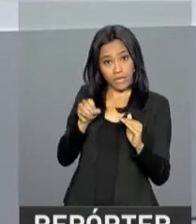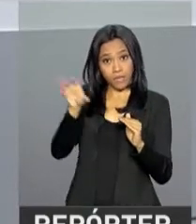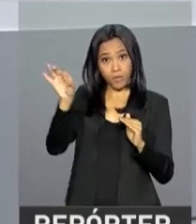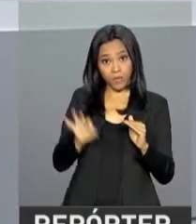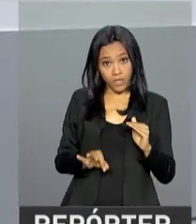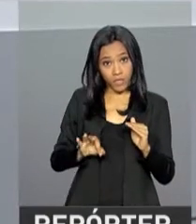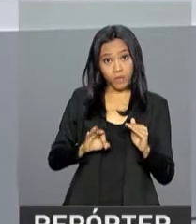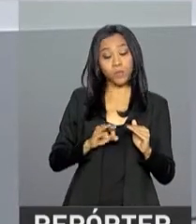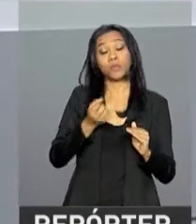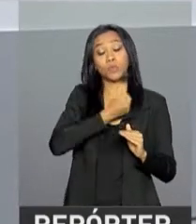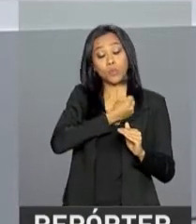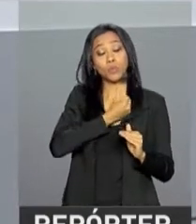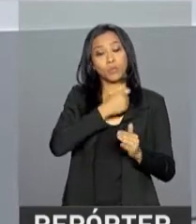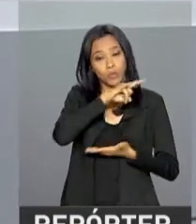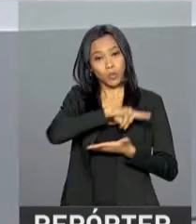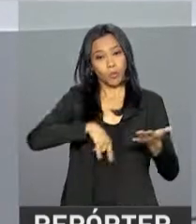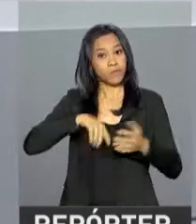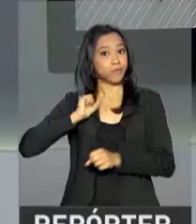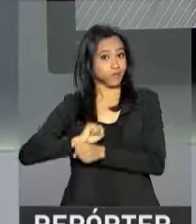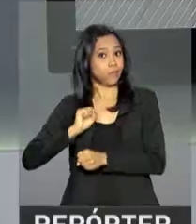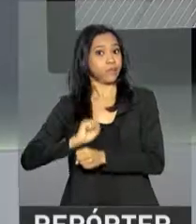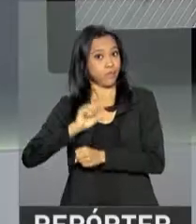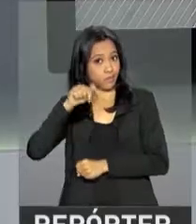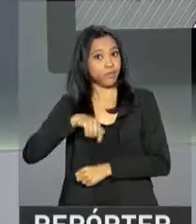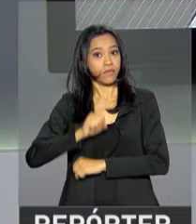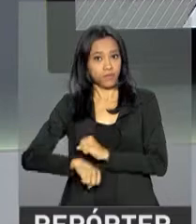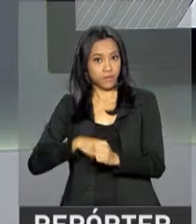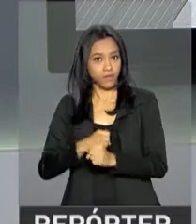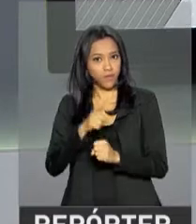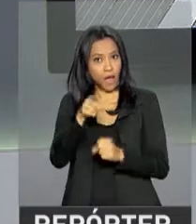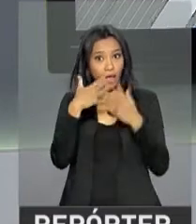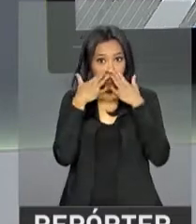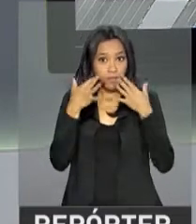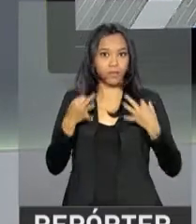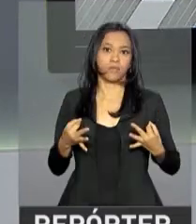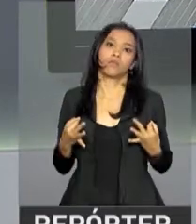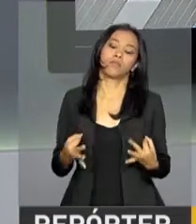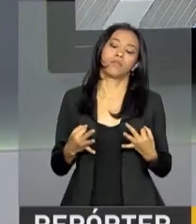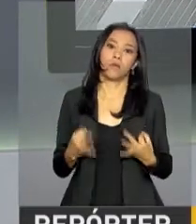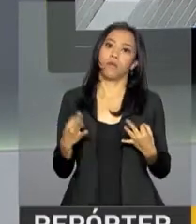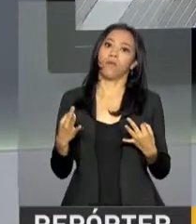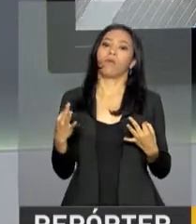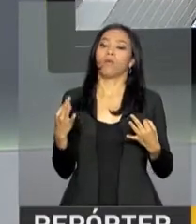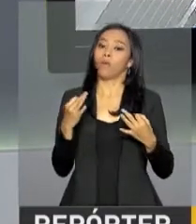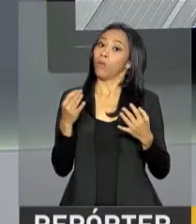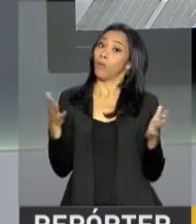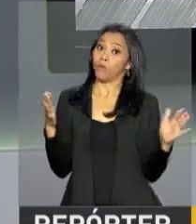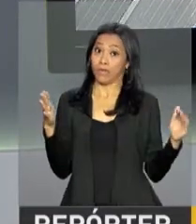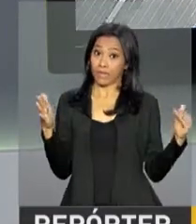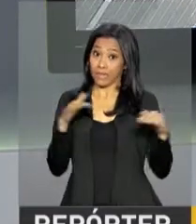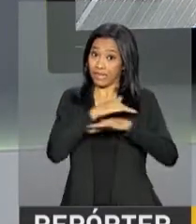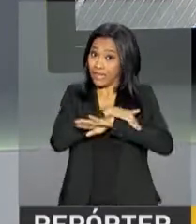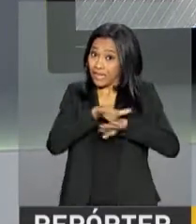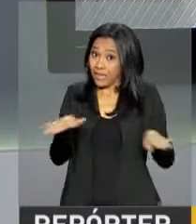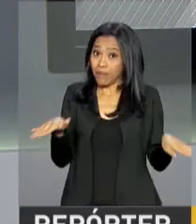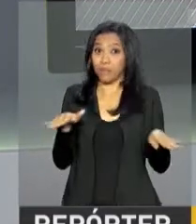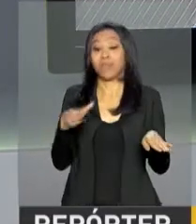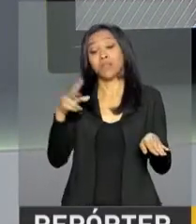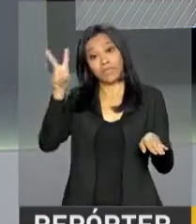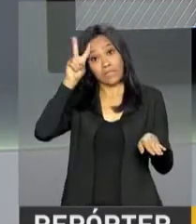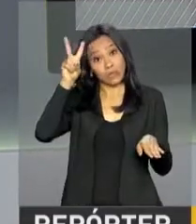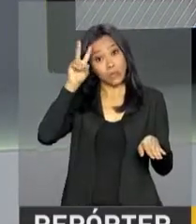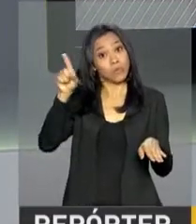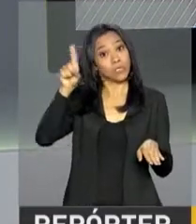de documentos esperados para este ano e fique atento prazo para entregar termina na próxima segunda feira dia 30 de